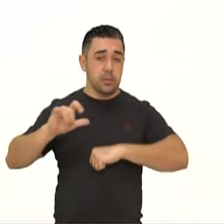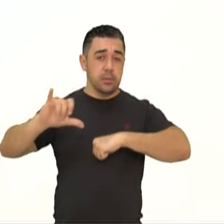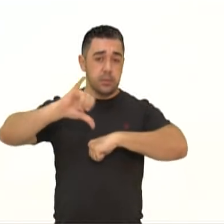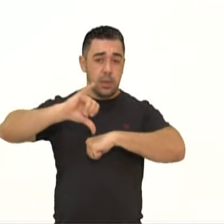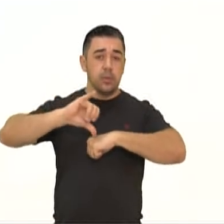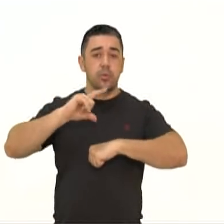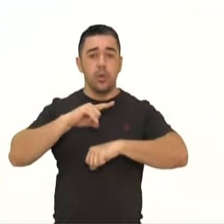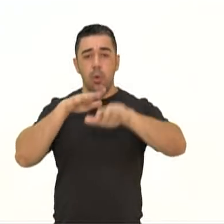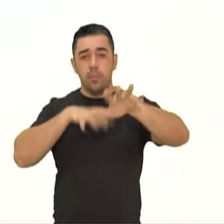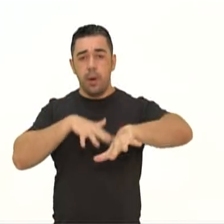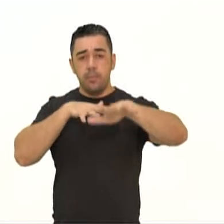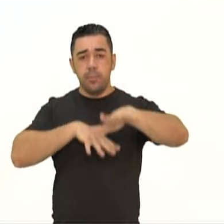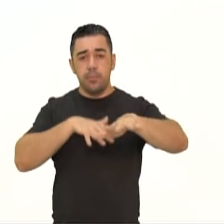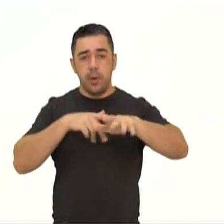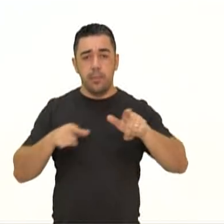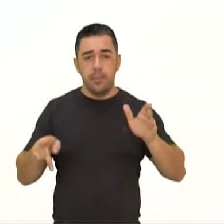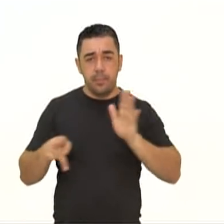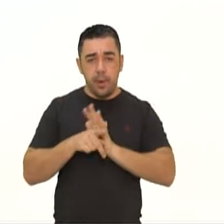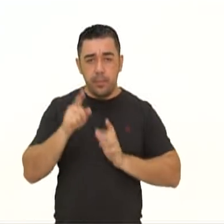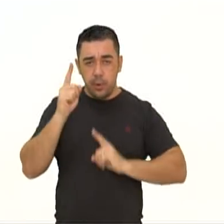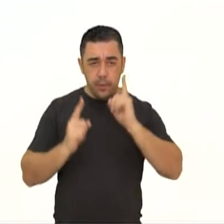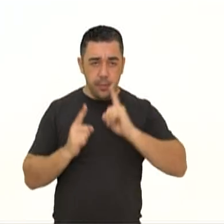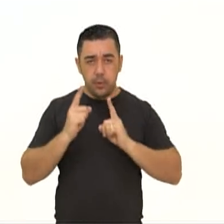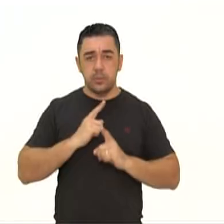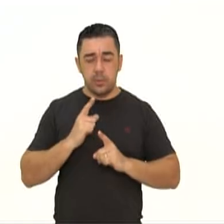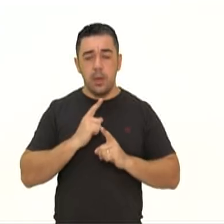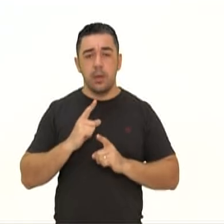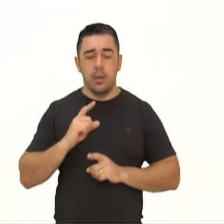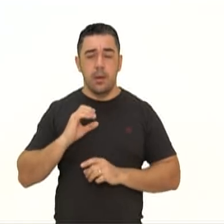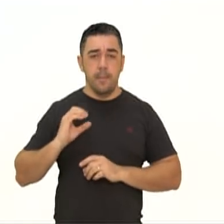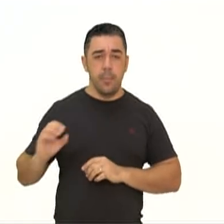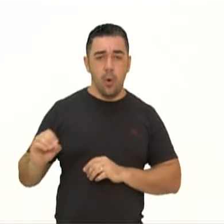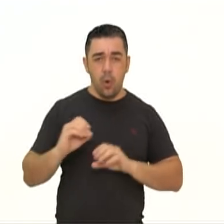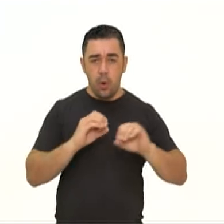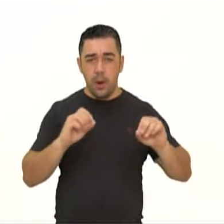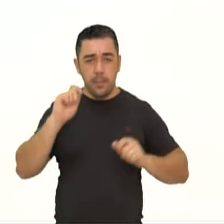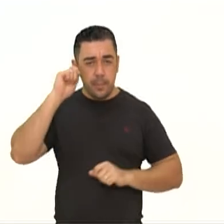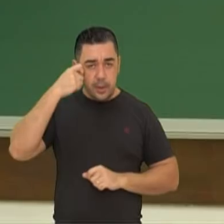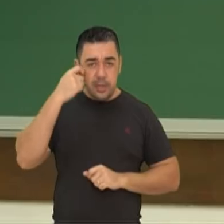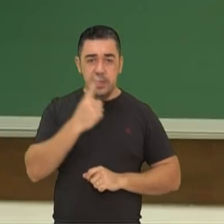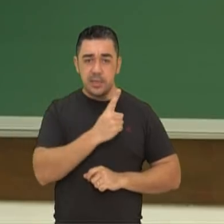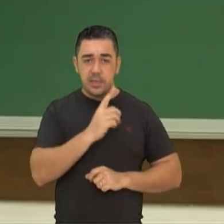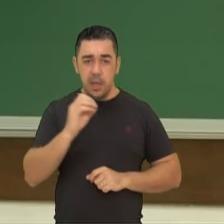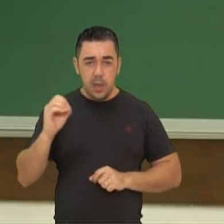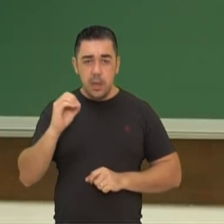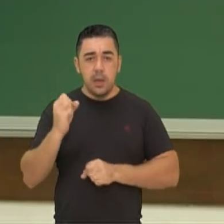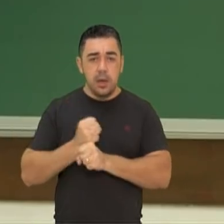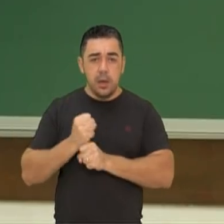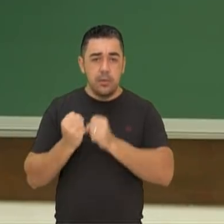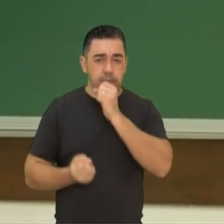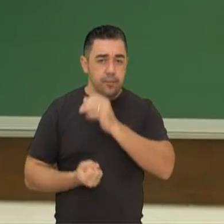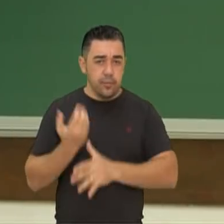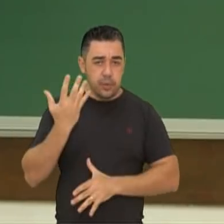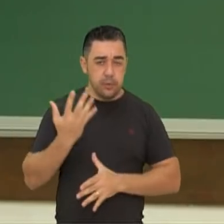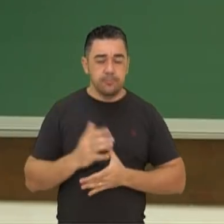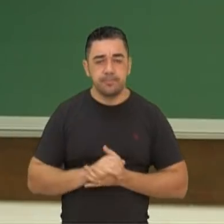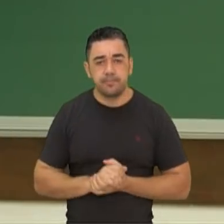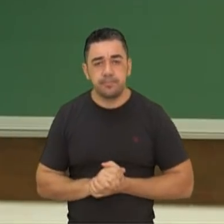bloco de carnaval Cordão da Bola Preta comemora seus 100 anos de fundação.